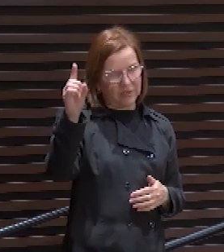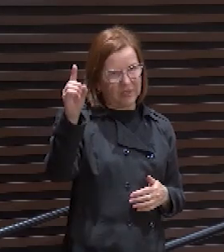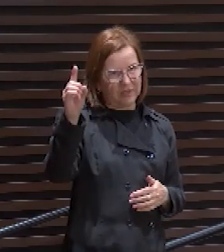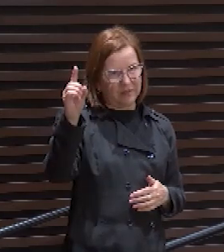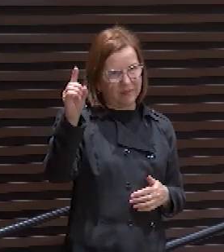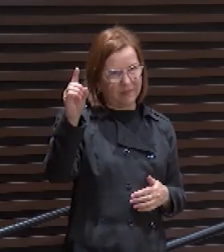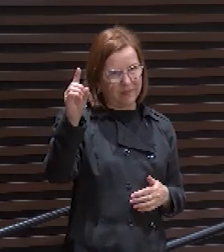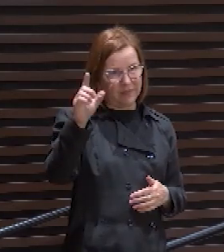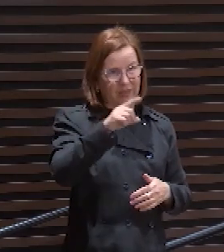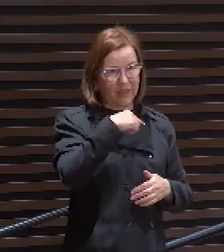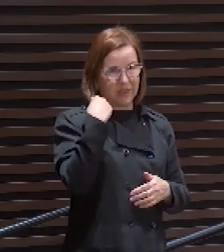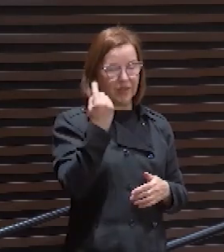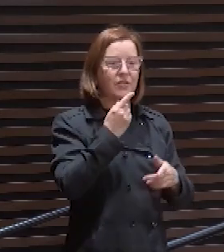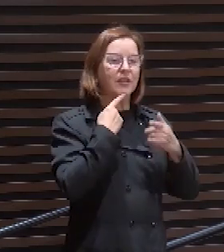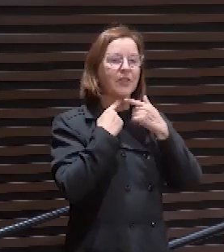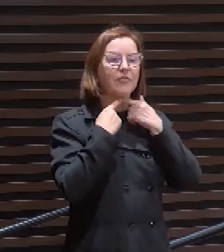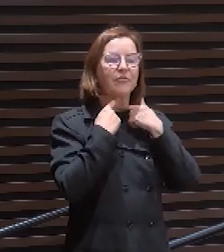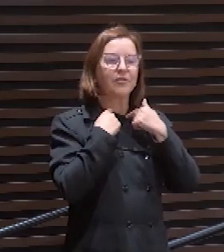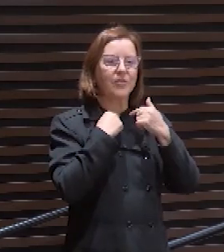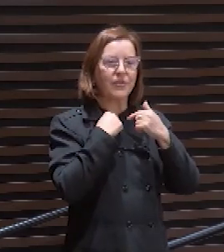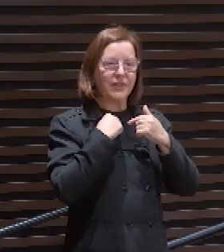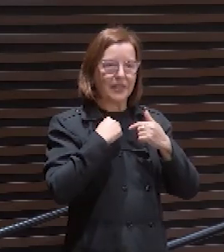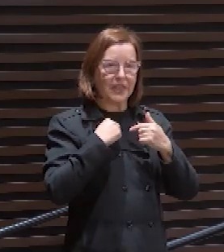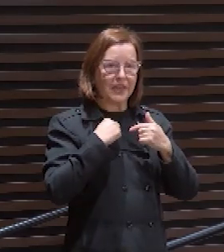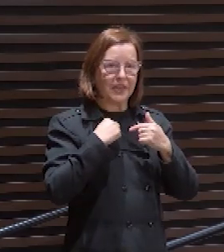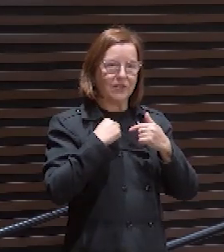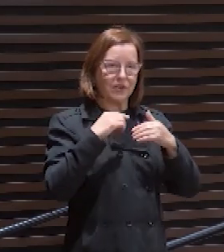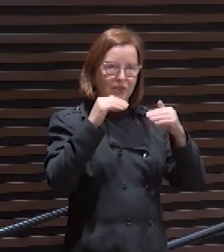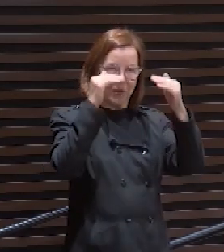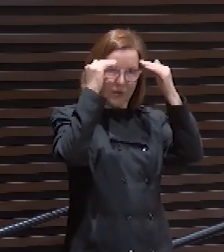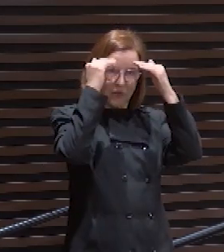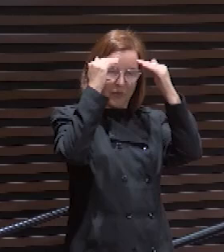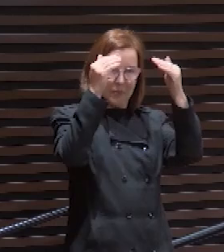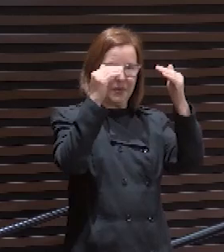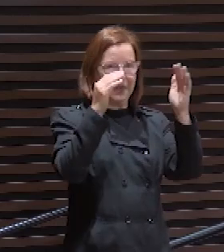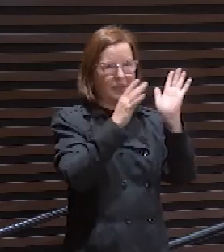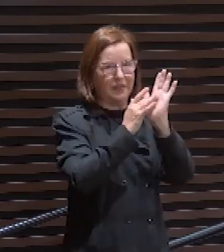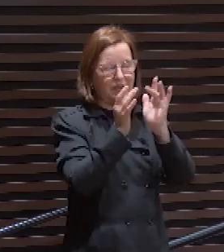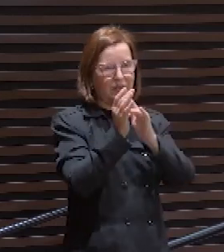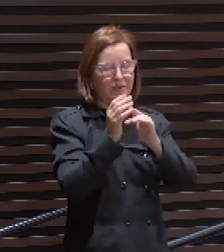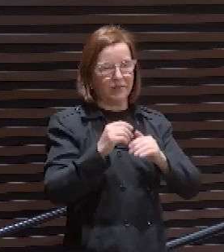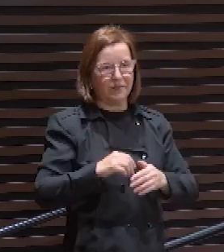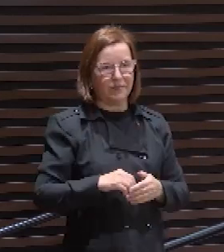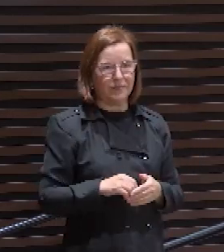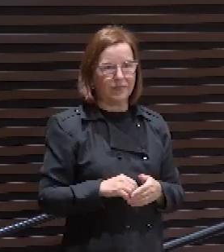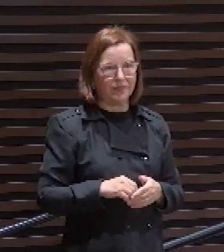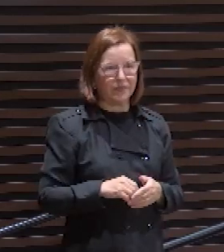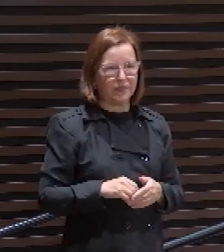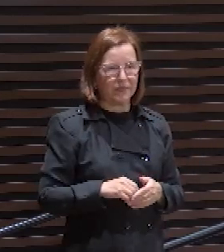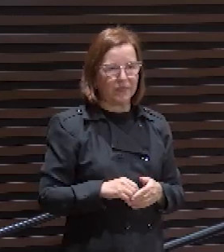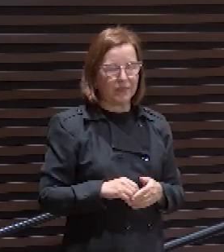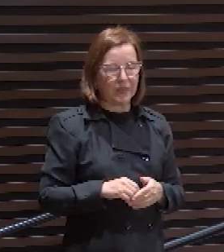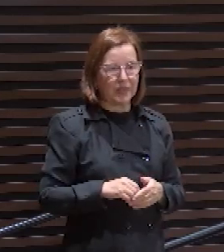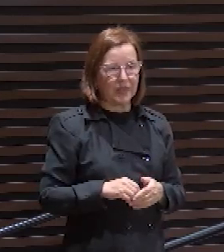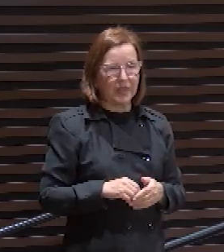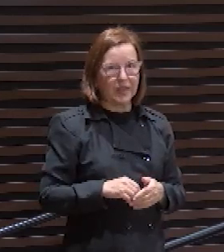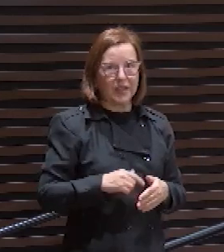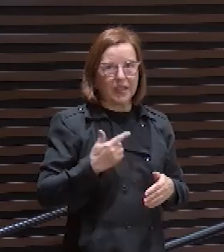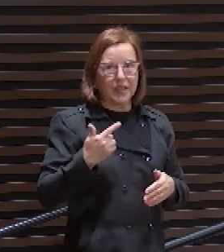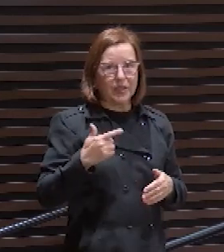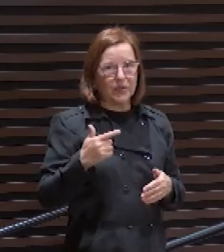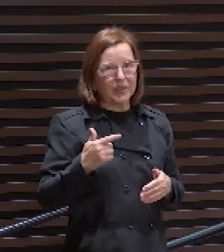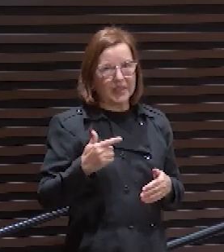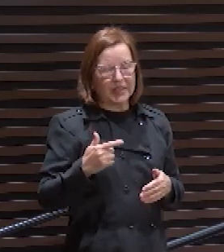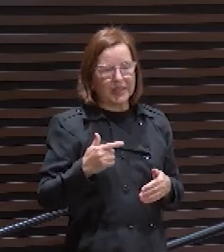a nossa vontade de ser conquistada por Ele. Pois como diz o apóstolo Paulo em Romanos 3,11, não há nada quem entenda, não há